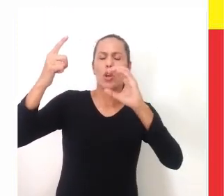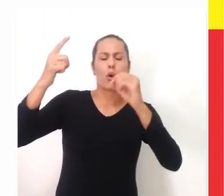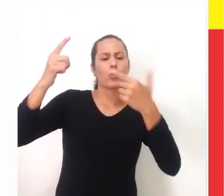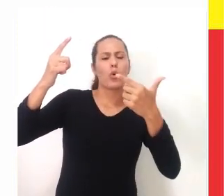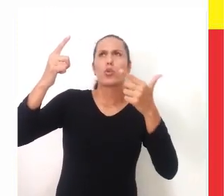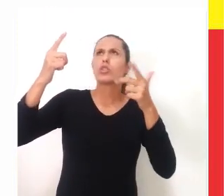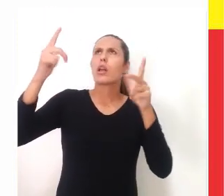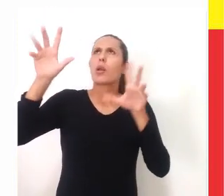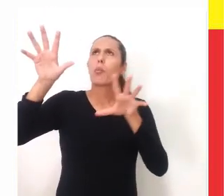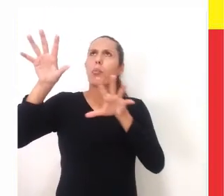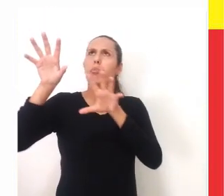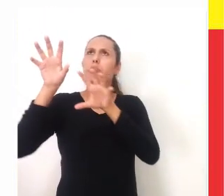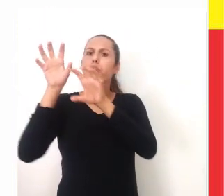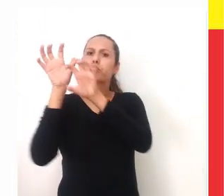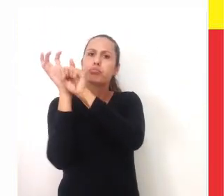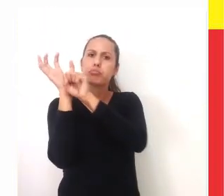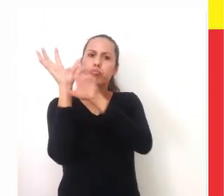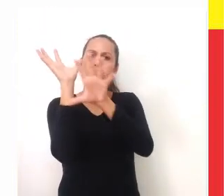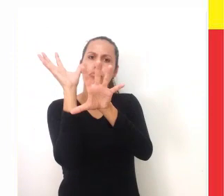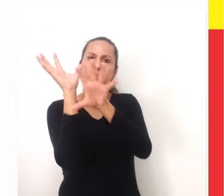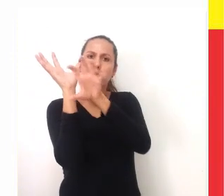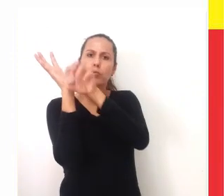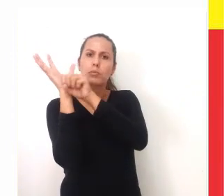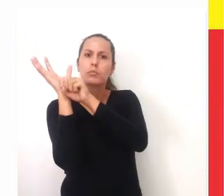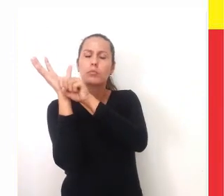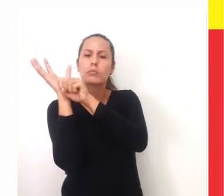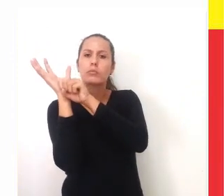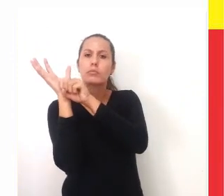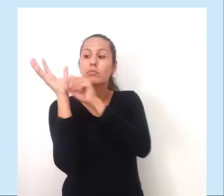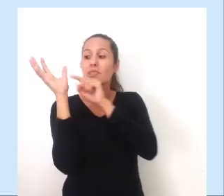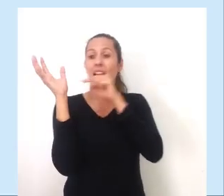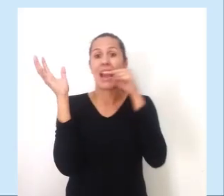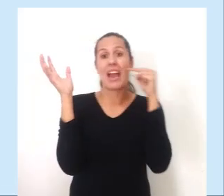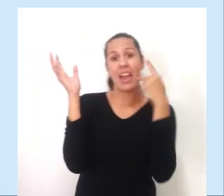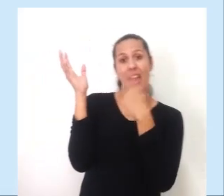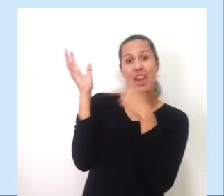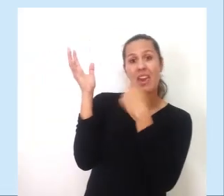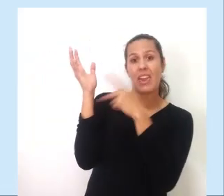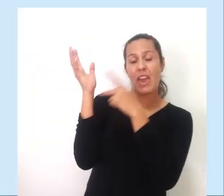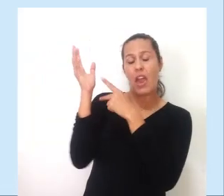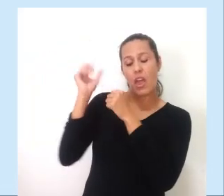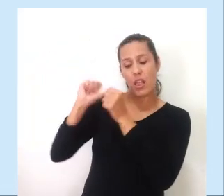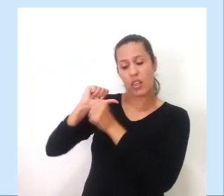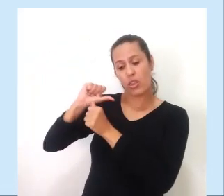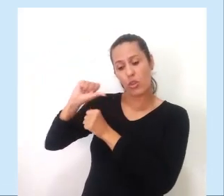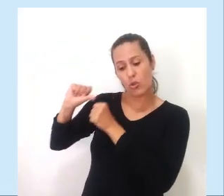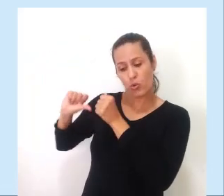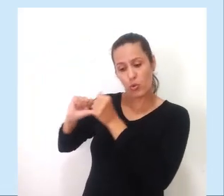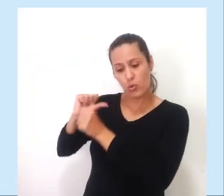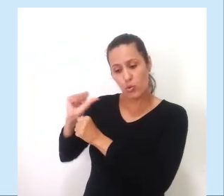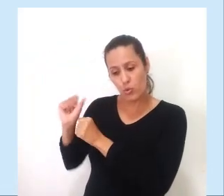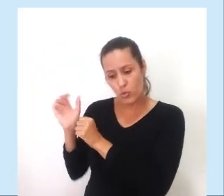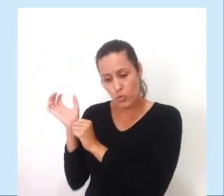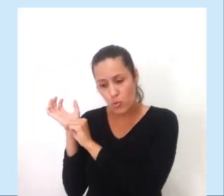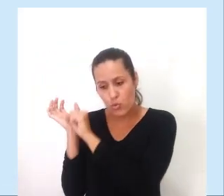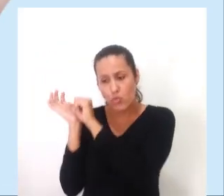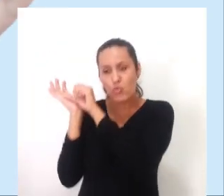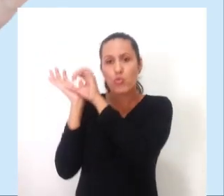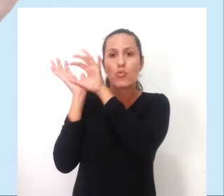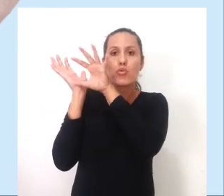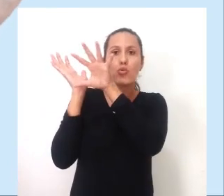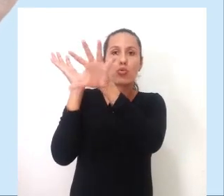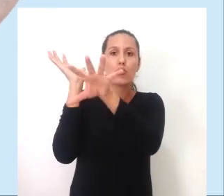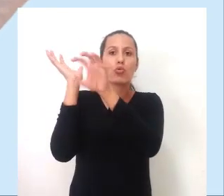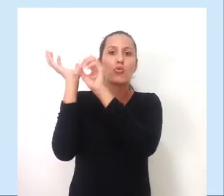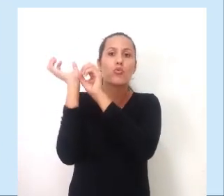que tipo de energia? Elas produzem o oxigênio. Elas devolvem o oxigênio que a gente vai utilizar